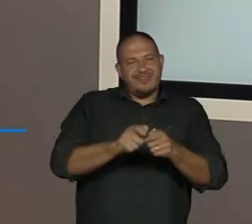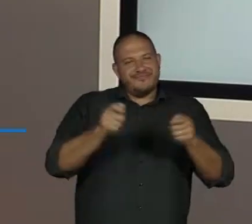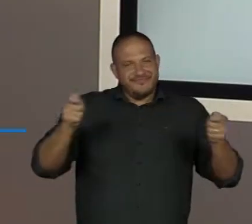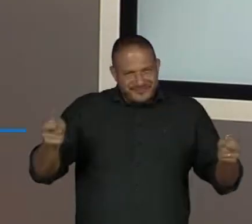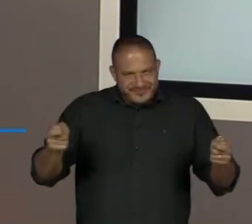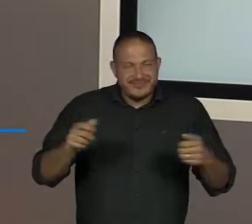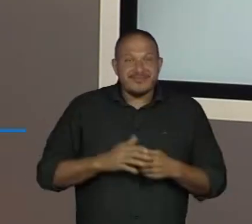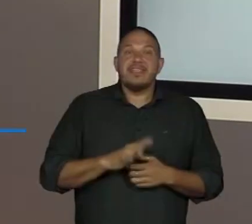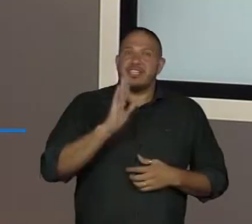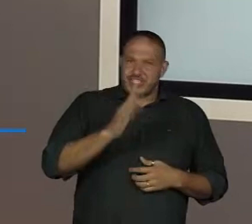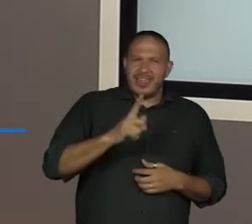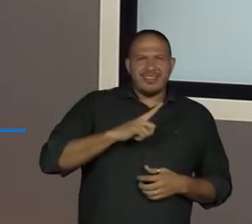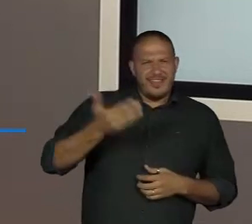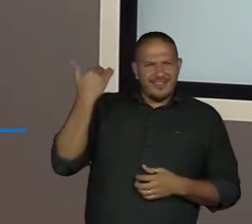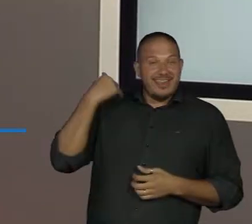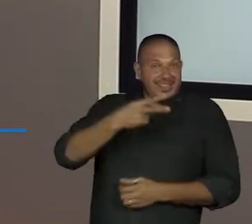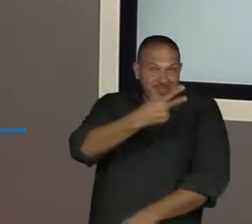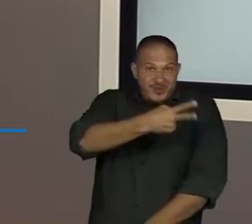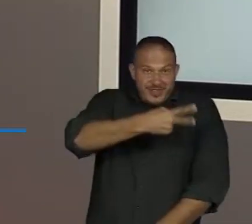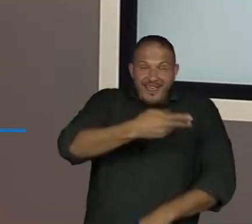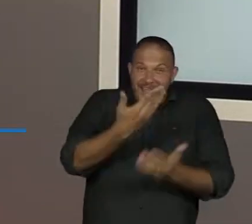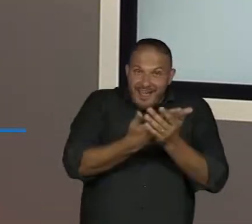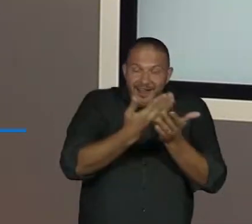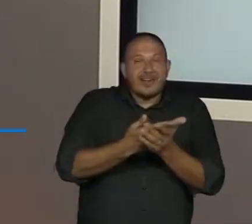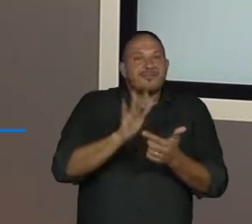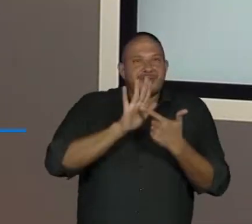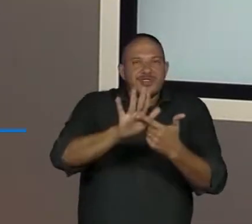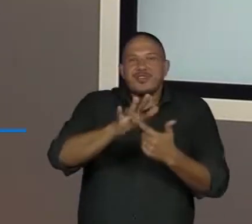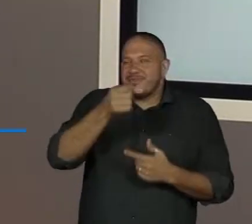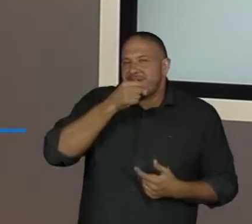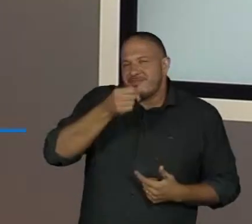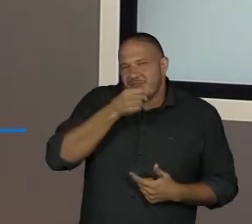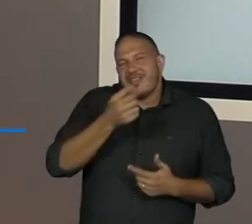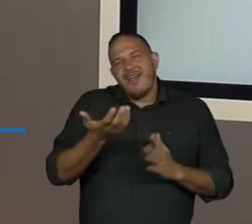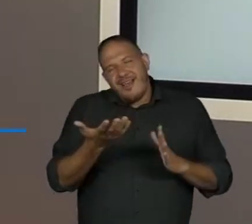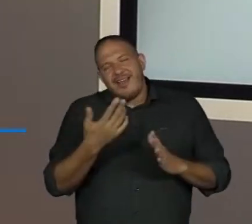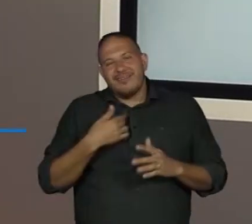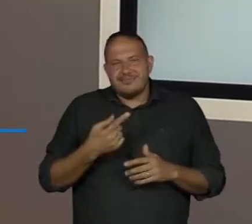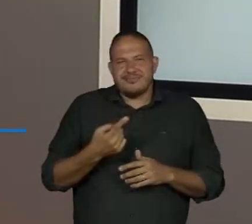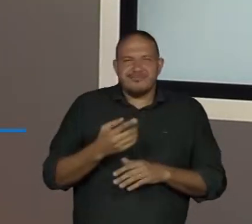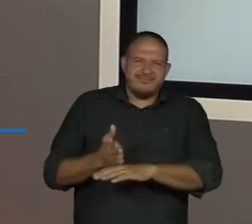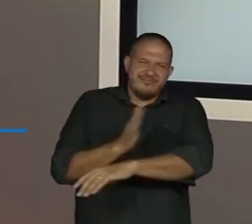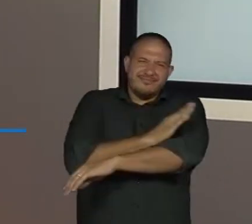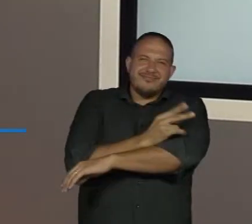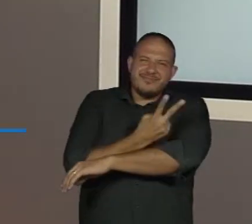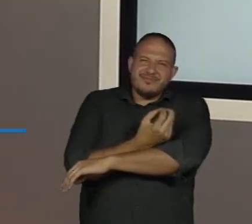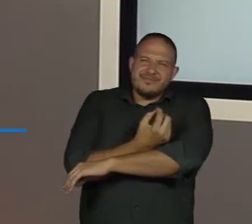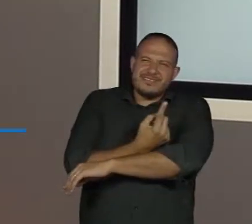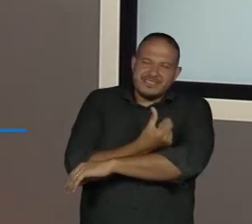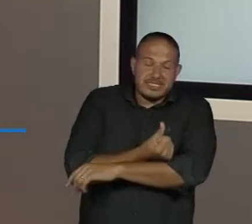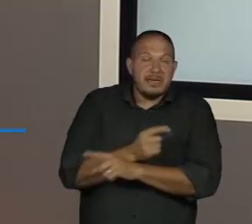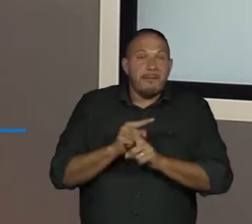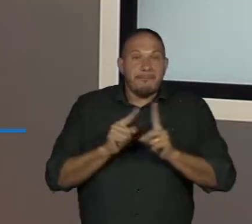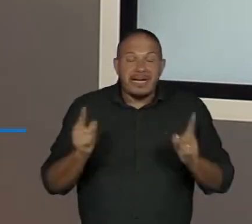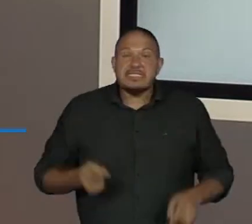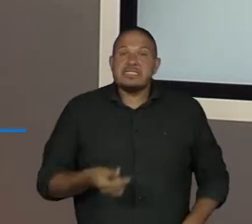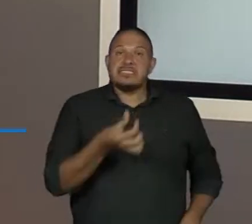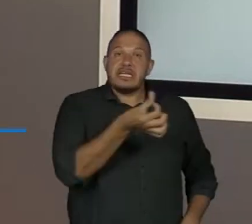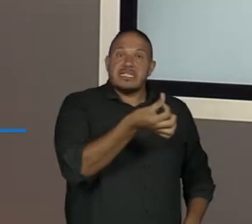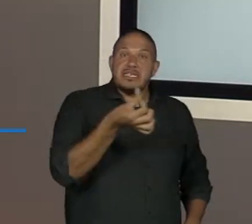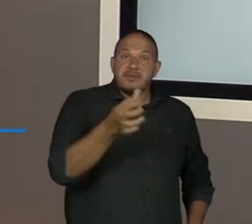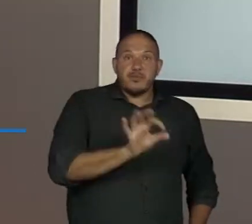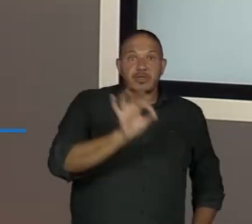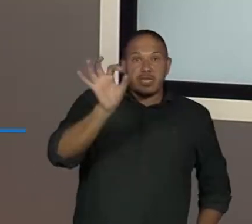uma reportagem na segunda aula, que ainda é uma reportagem de 2016, né? Mas que 66%